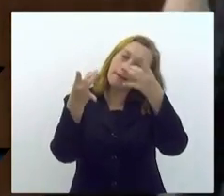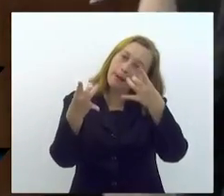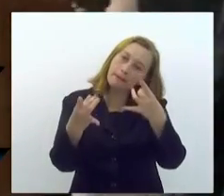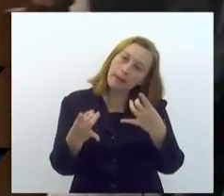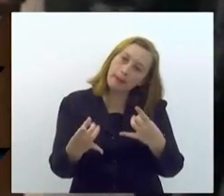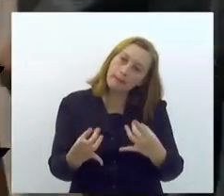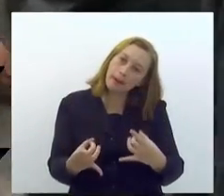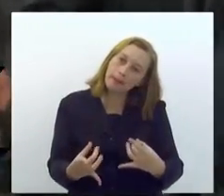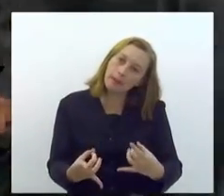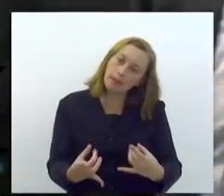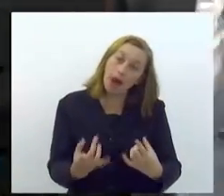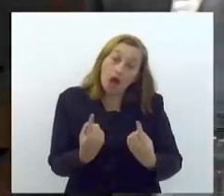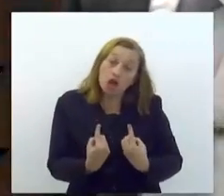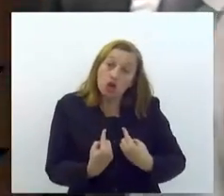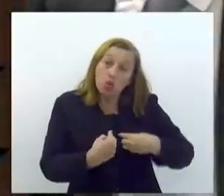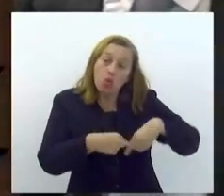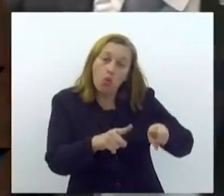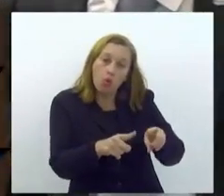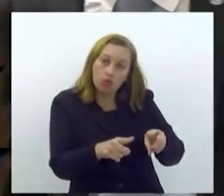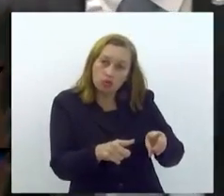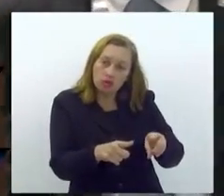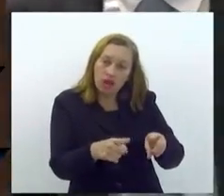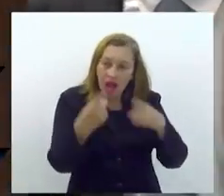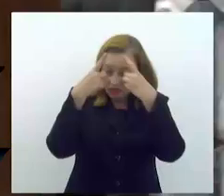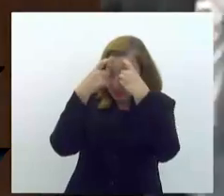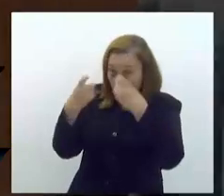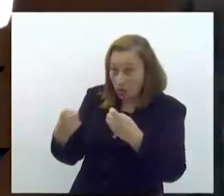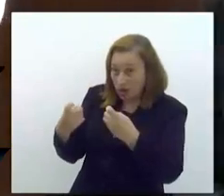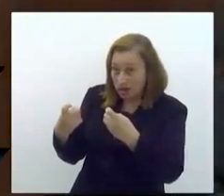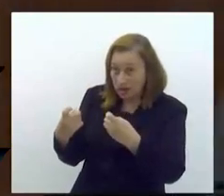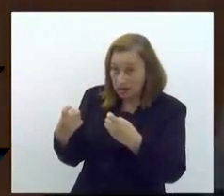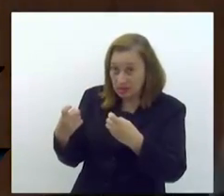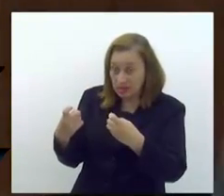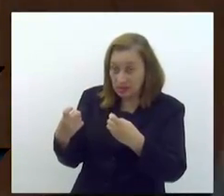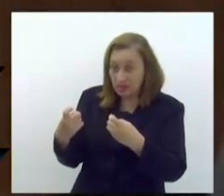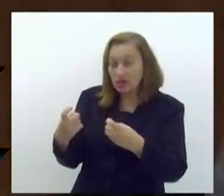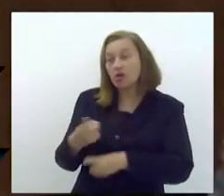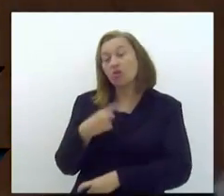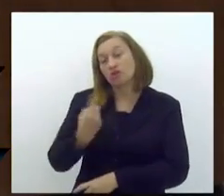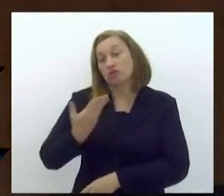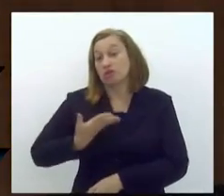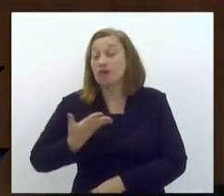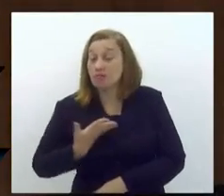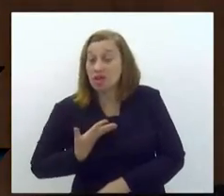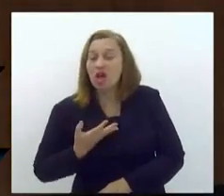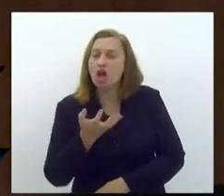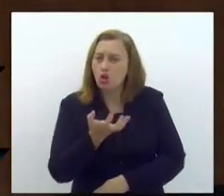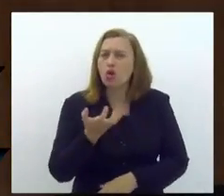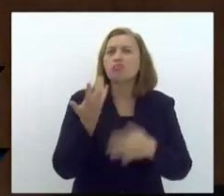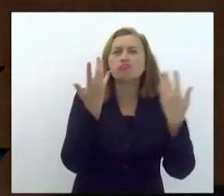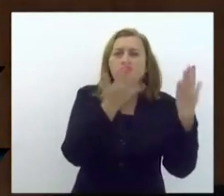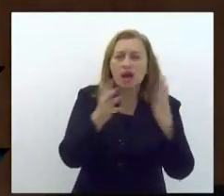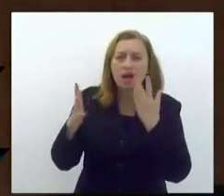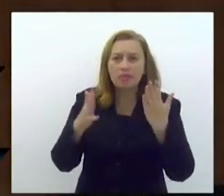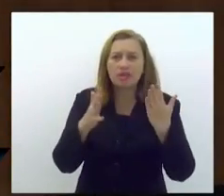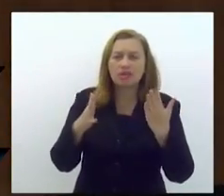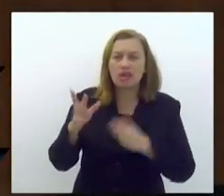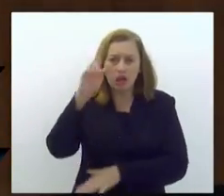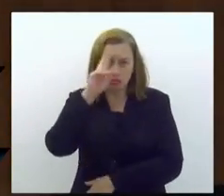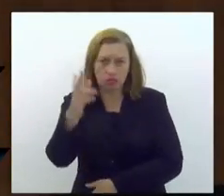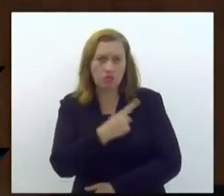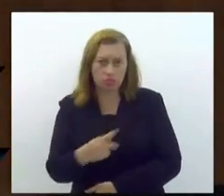repudiando o fato ocorrido com a nossa colega eu quero parabenizar a vossa